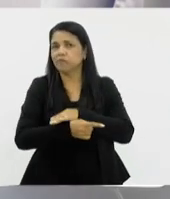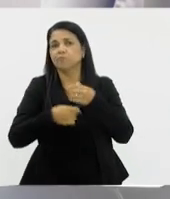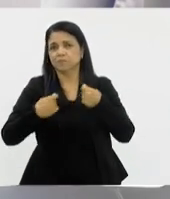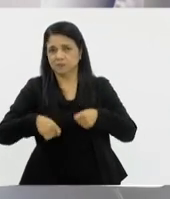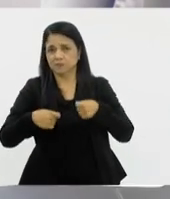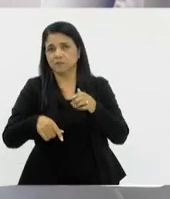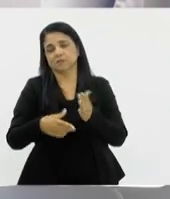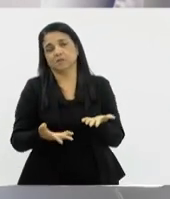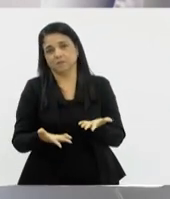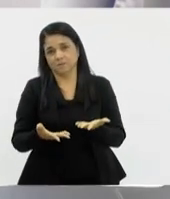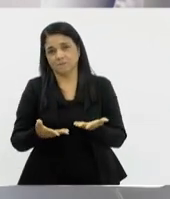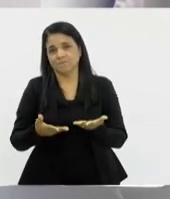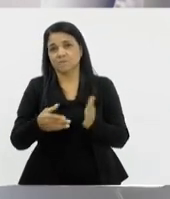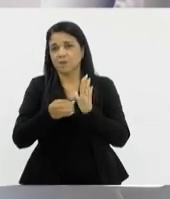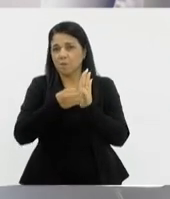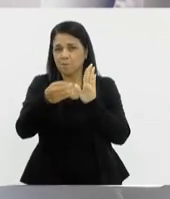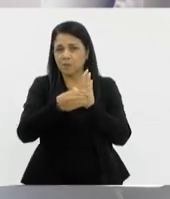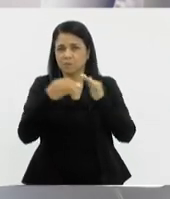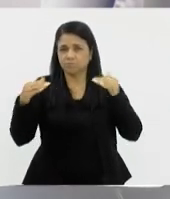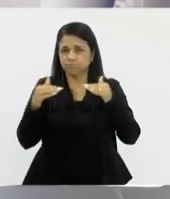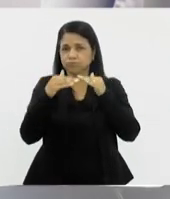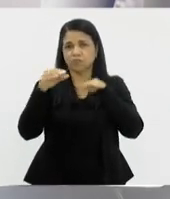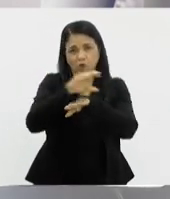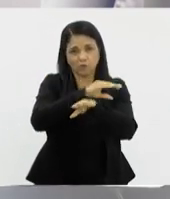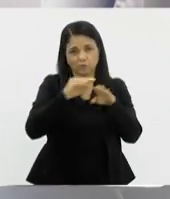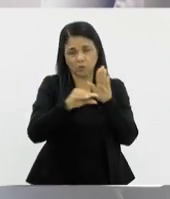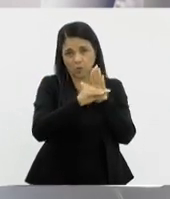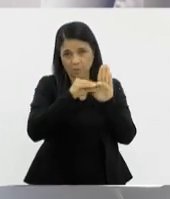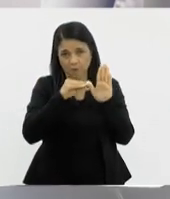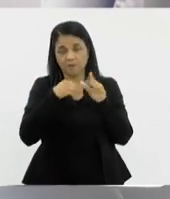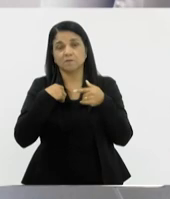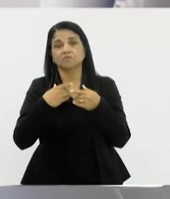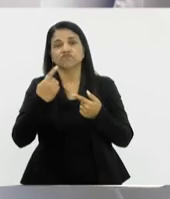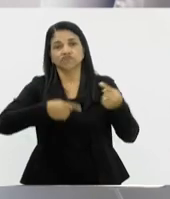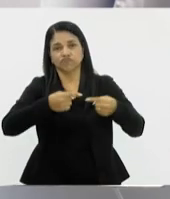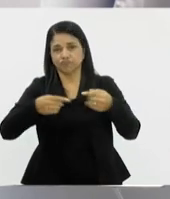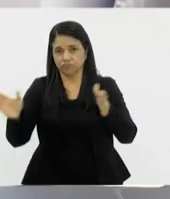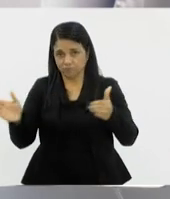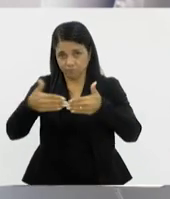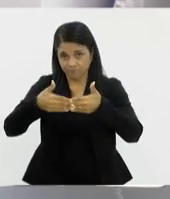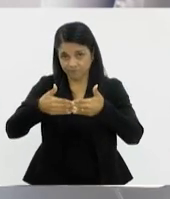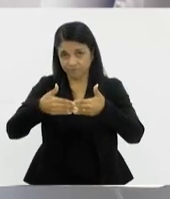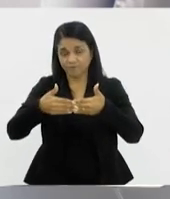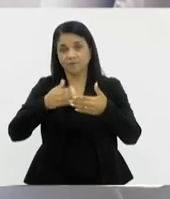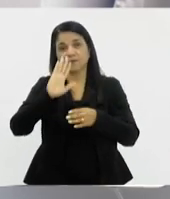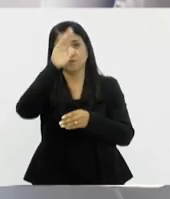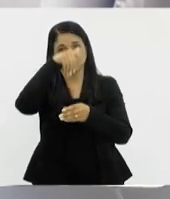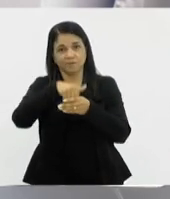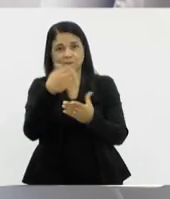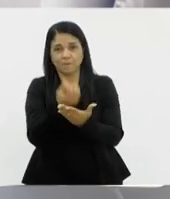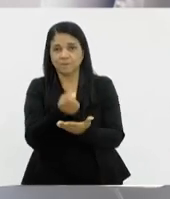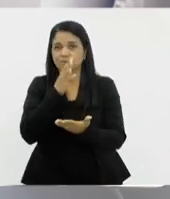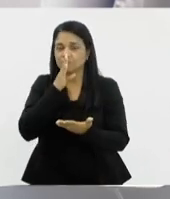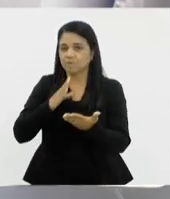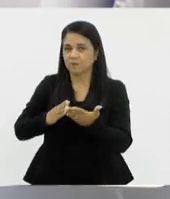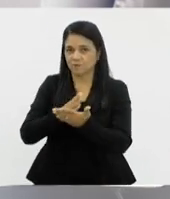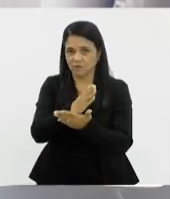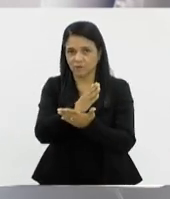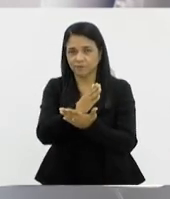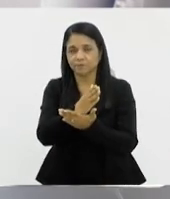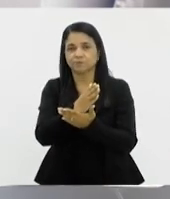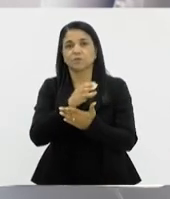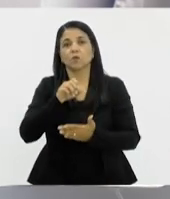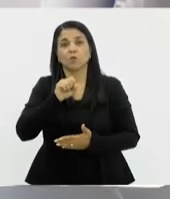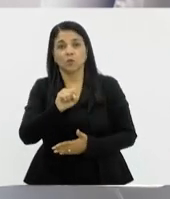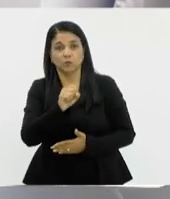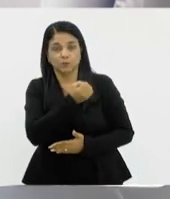Enfim, parecer é pela constitucionalidade com emendas, não havendo quem queira discutir, encerrada a discussão. Em votação, os senhores que aprovam, permaneçam como estão, aprovado. 8